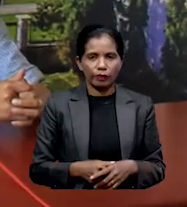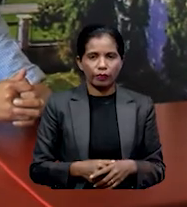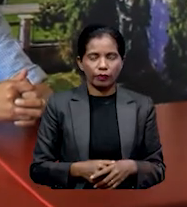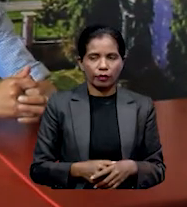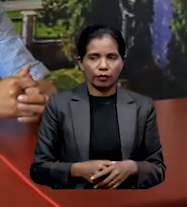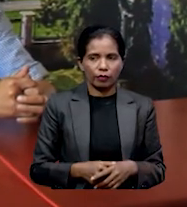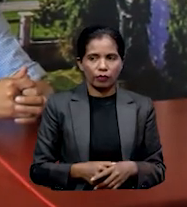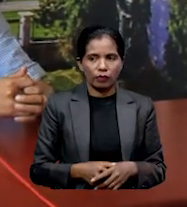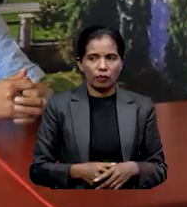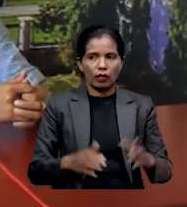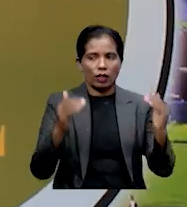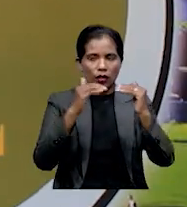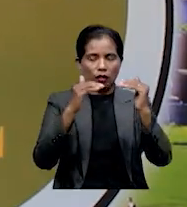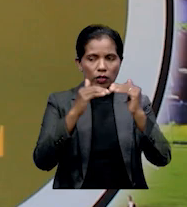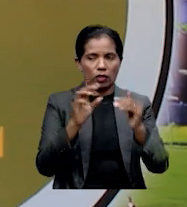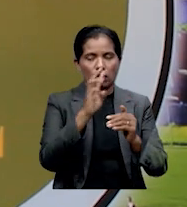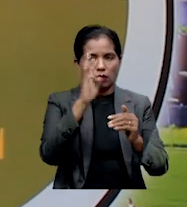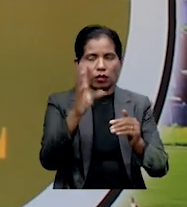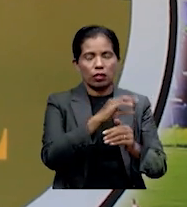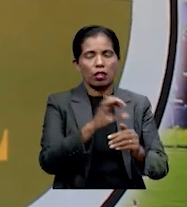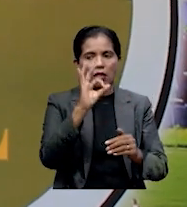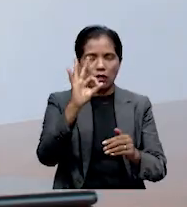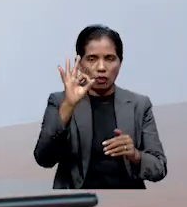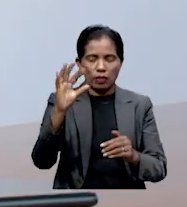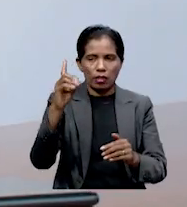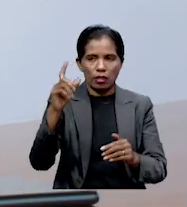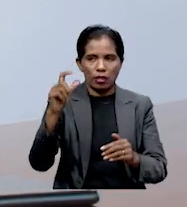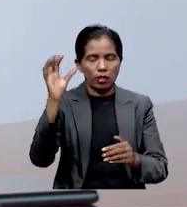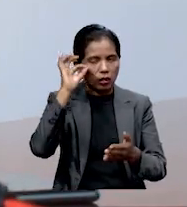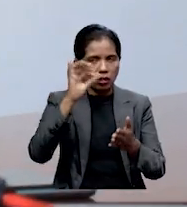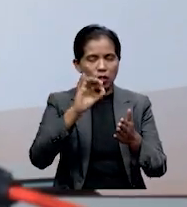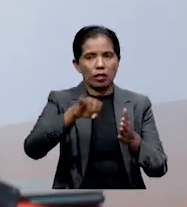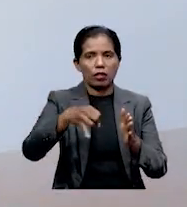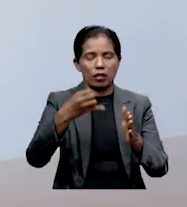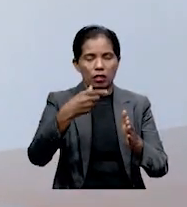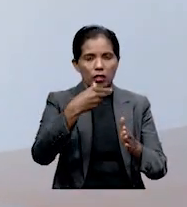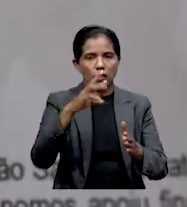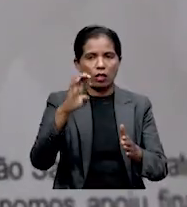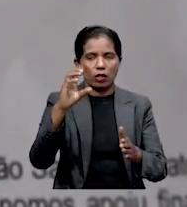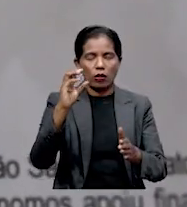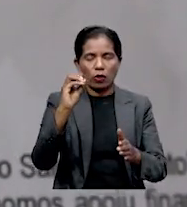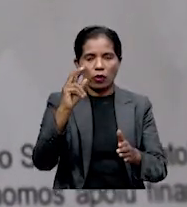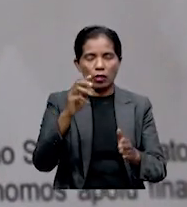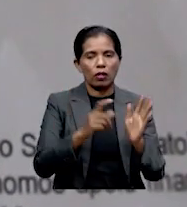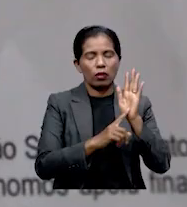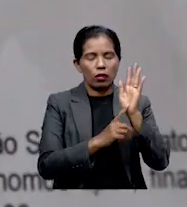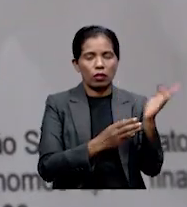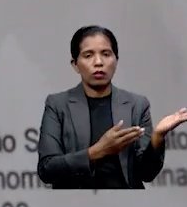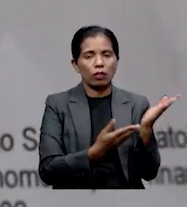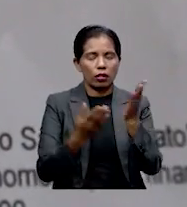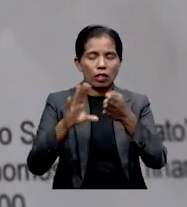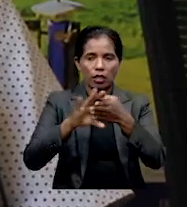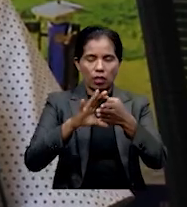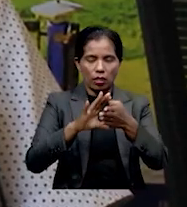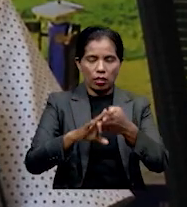E a conferência da imprensa quarta nem e a FFTL, secretário-geral FFTL Gregório Correia atuou na carta da Liga Futebol